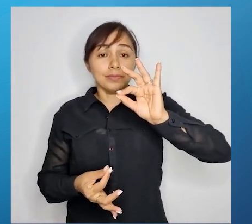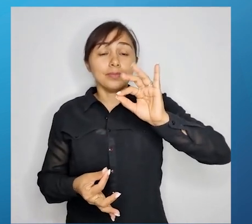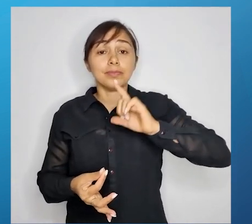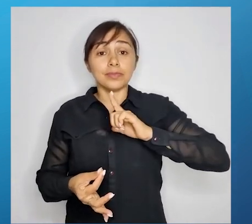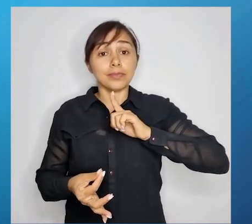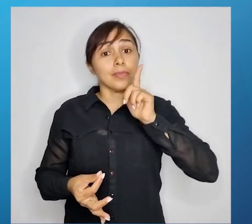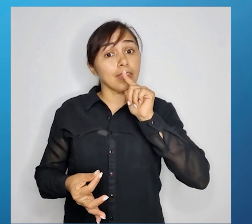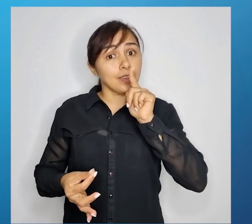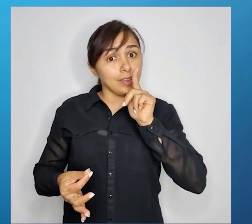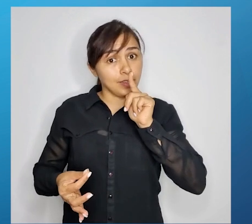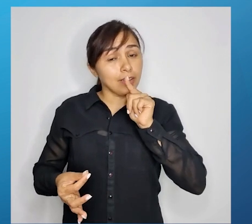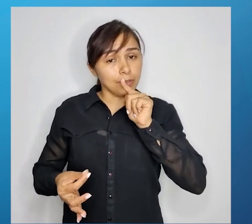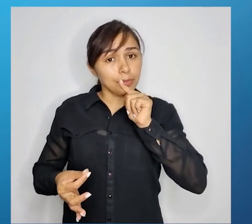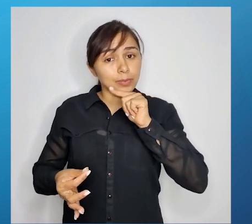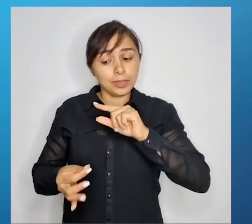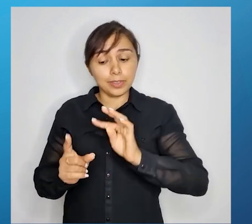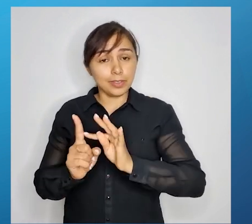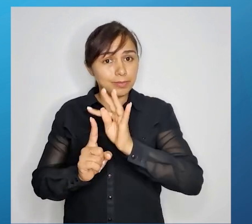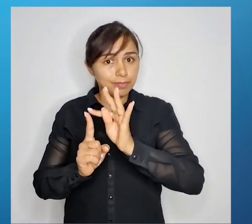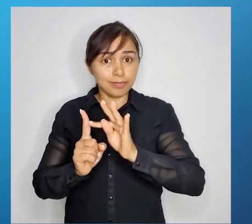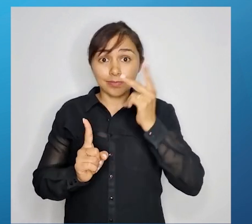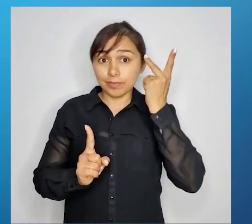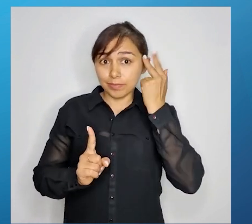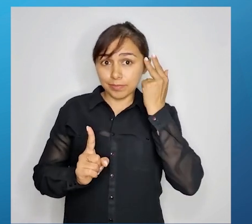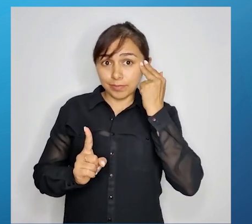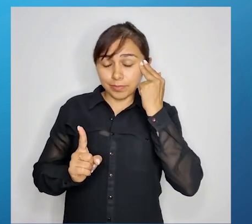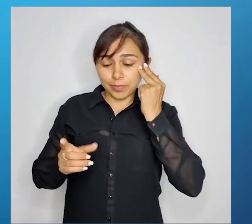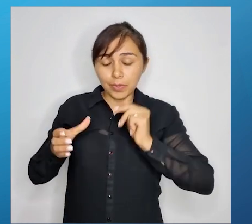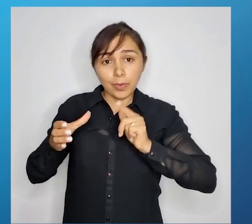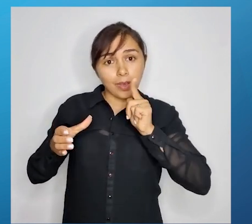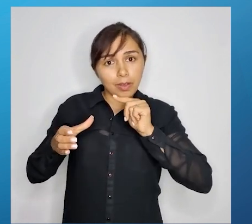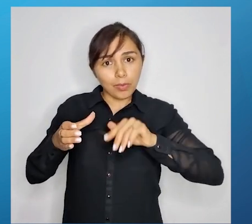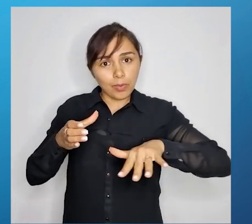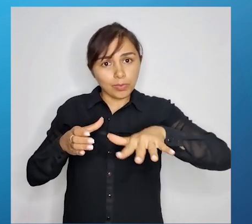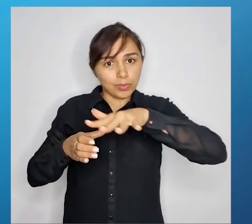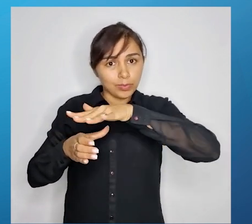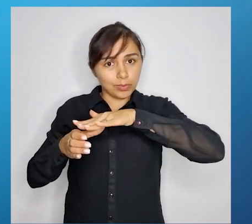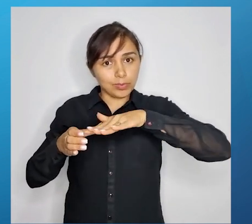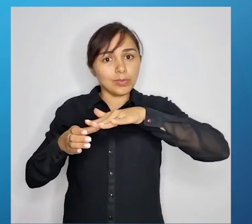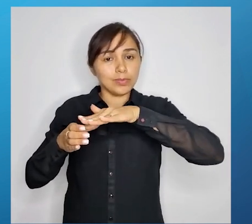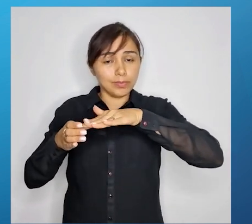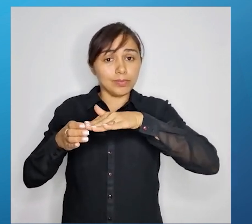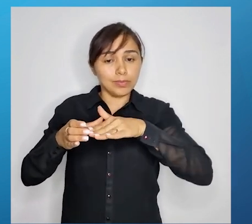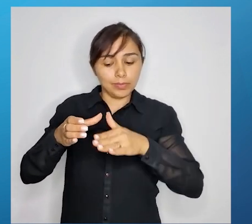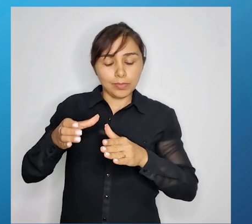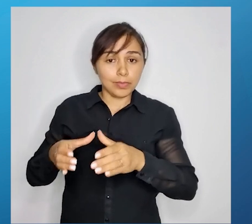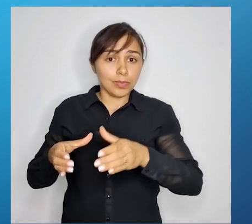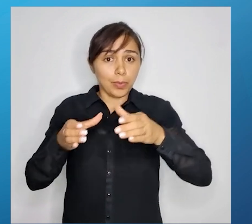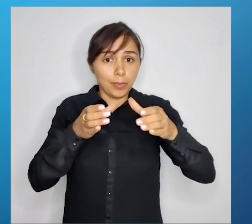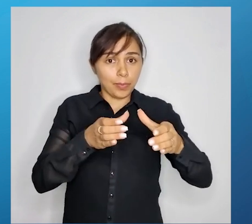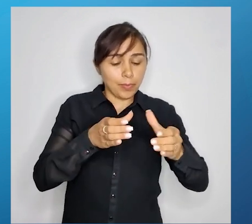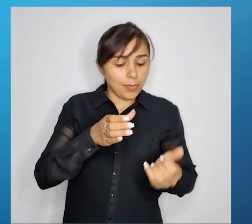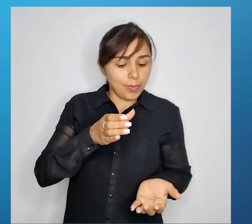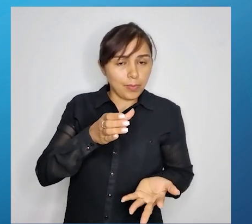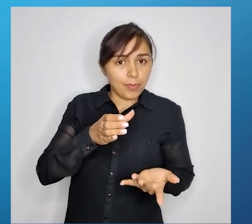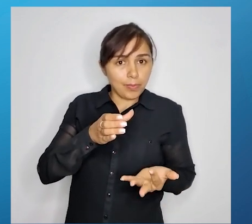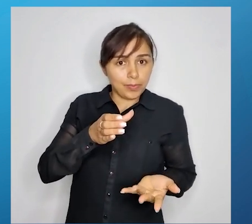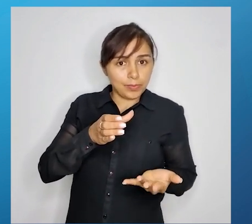contém água em temperatura ambiente, até quase a sua borda, e é colocado sobre a chama de um fogão, como ilustra a